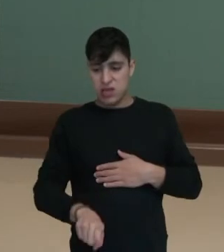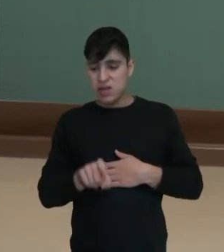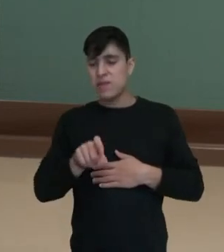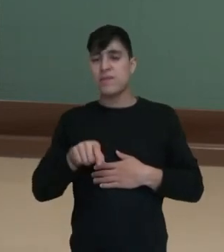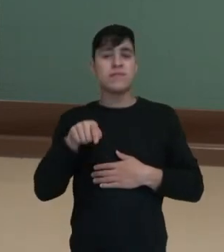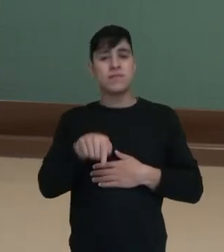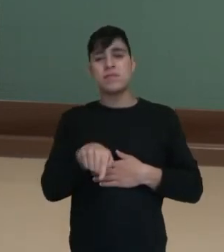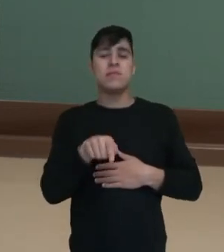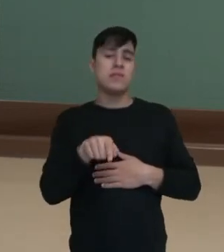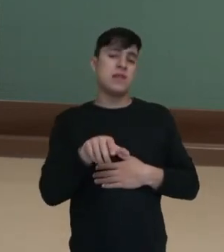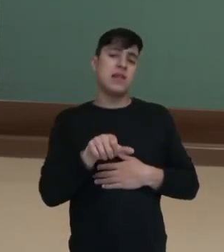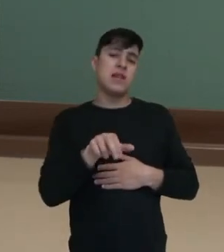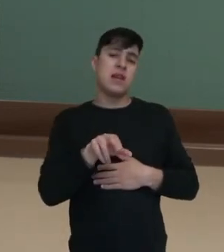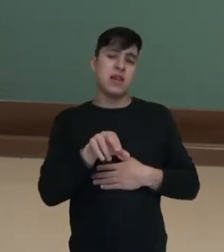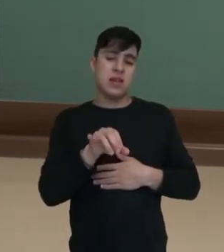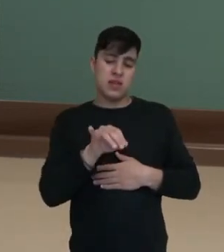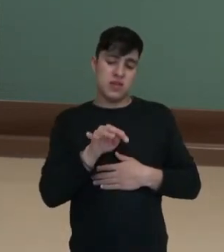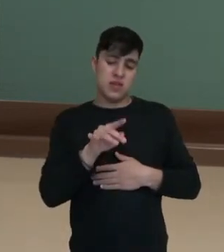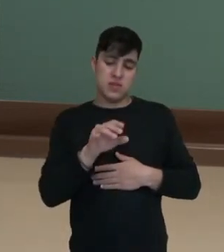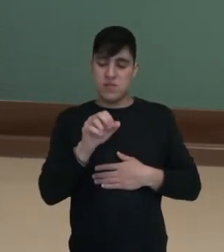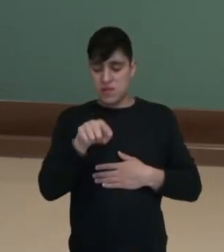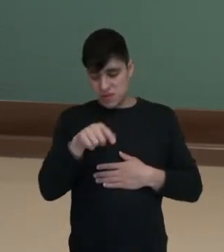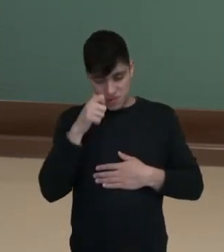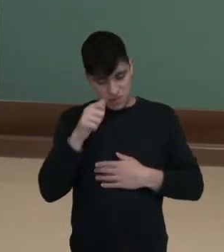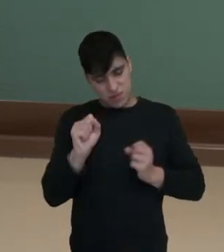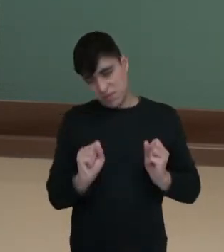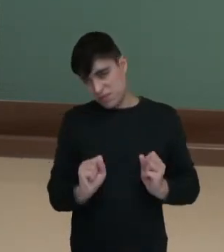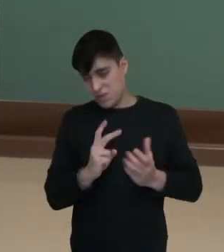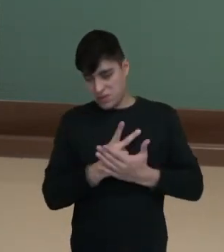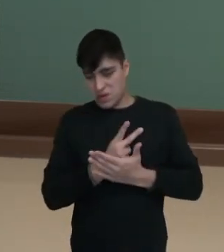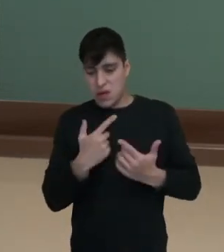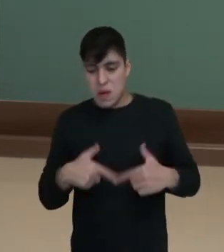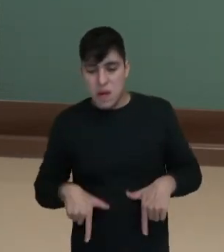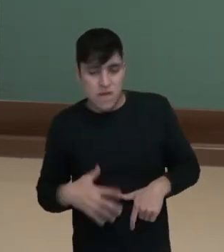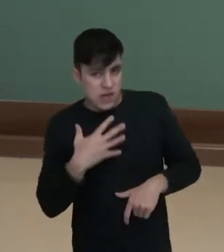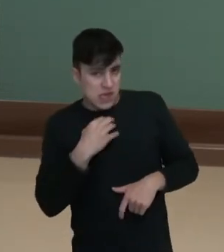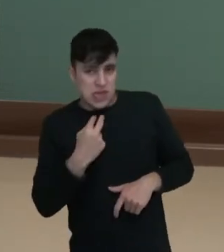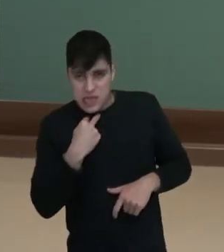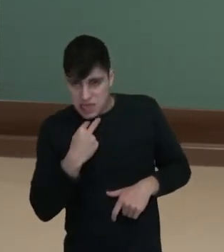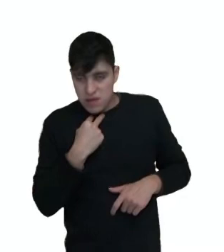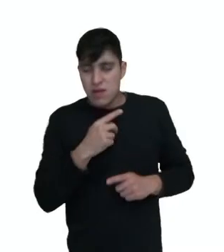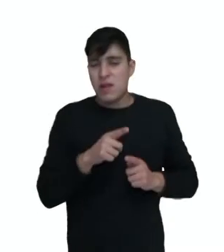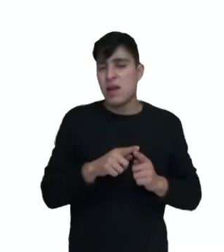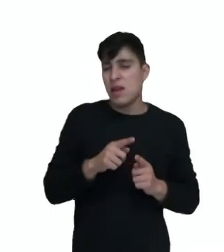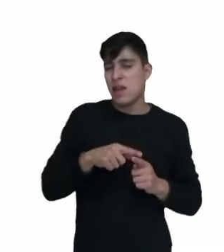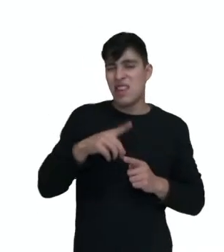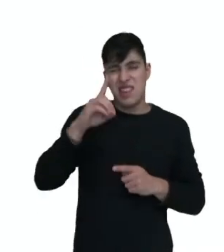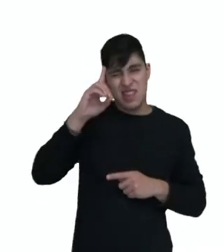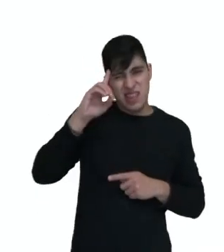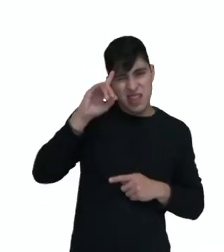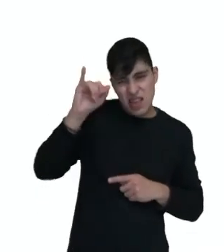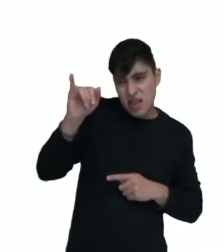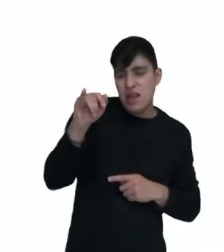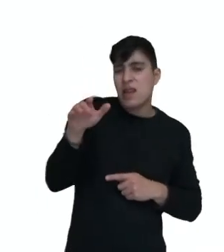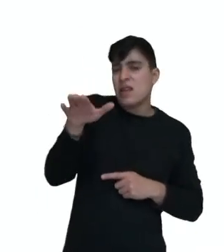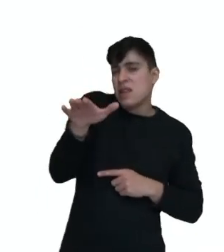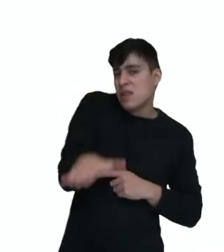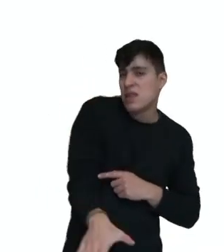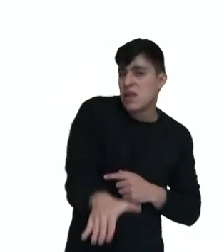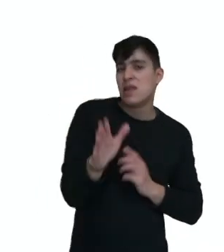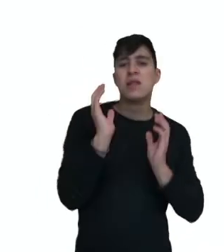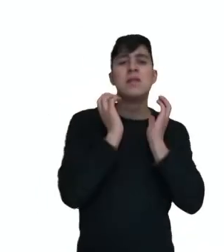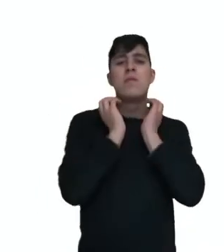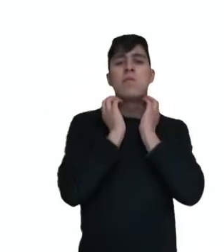cariótipo. Então, é uma mulher, pode ser estéril, tem atraso né, baixa estatura, o